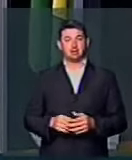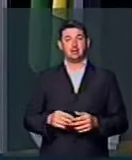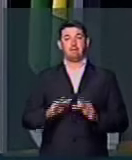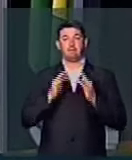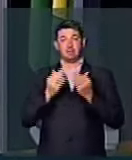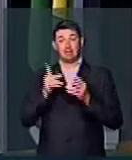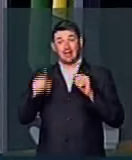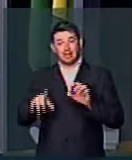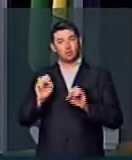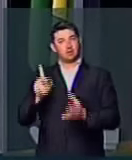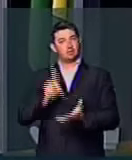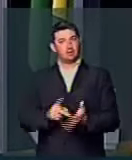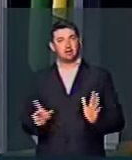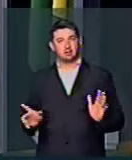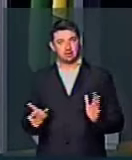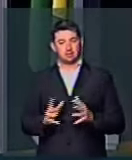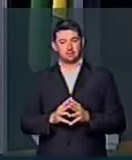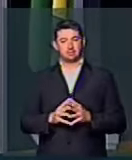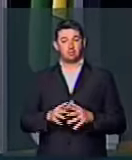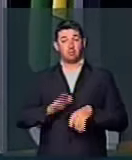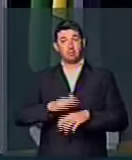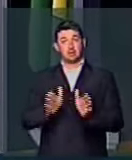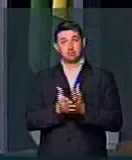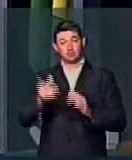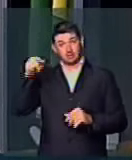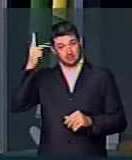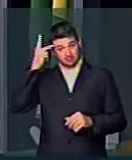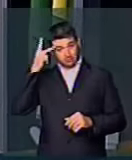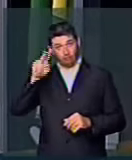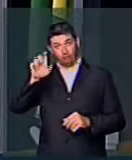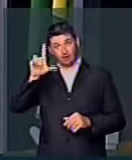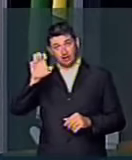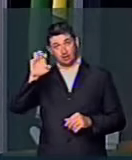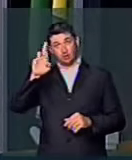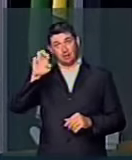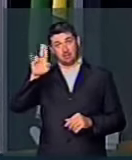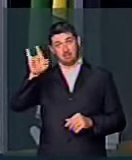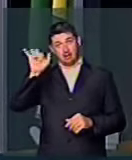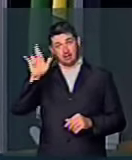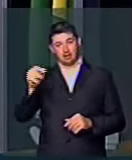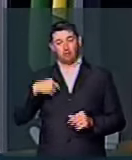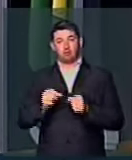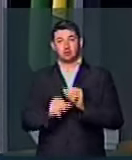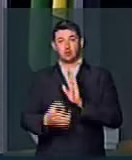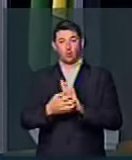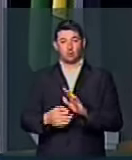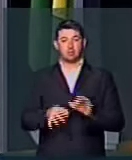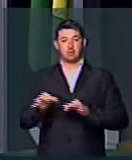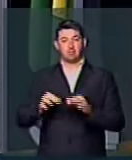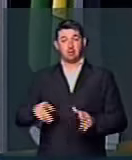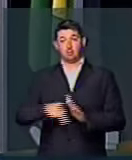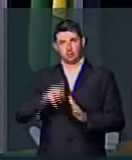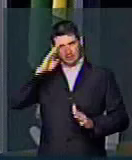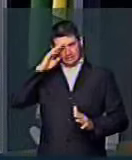garotada com educação. Uma das áreas mais pobres do estado de São Paulo, Vado Ribeira, Eldorado Paulista. Prestei concurso para a Escola Preparatória de Cadeia do